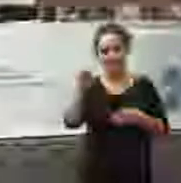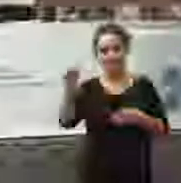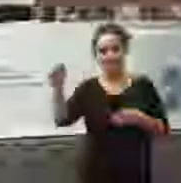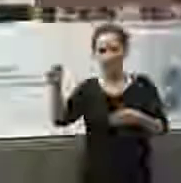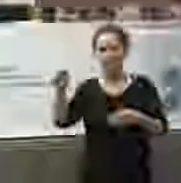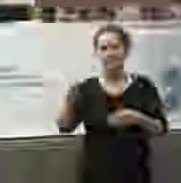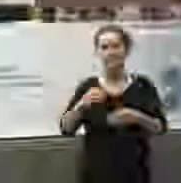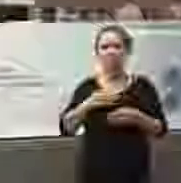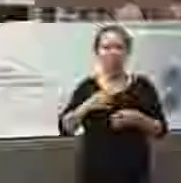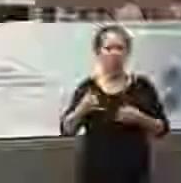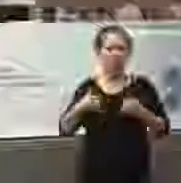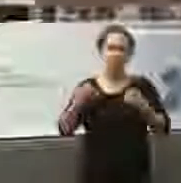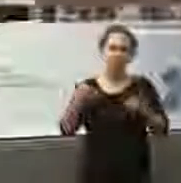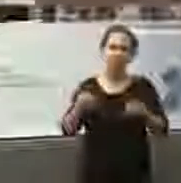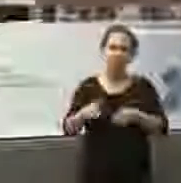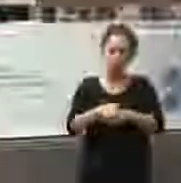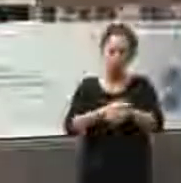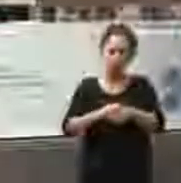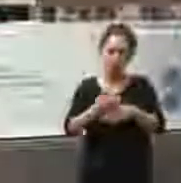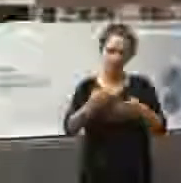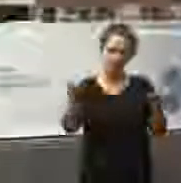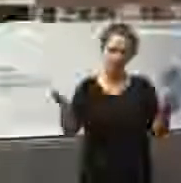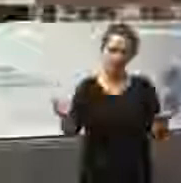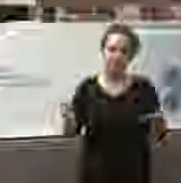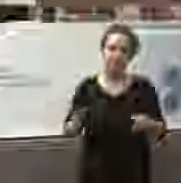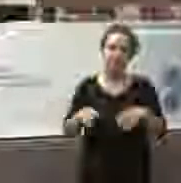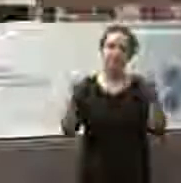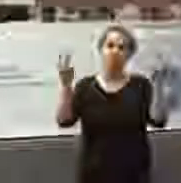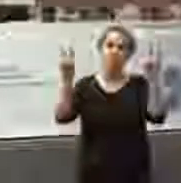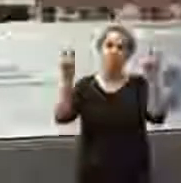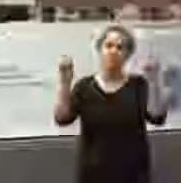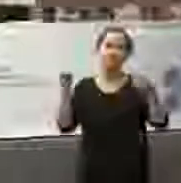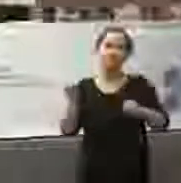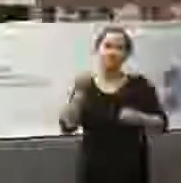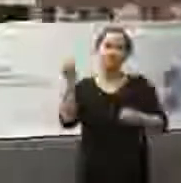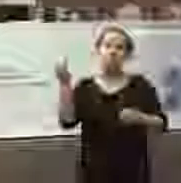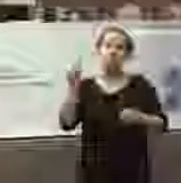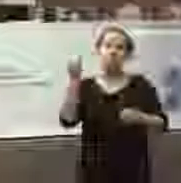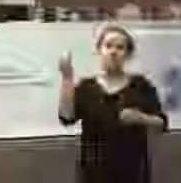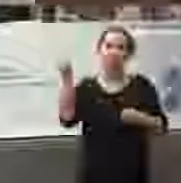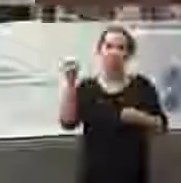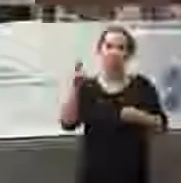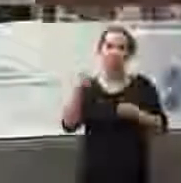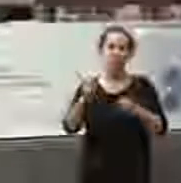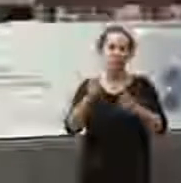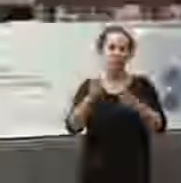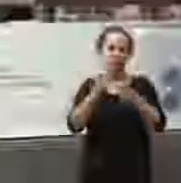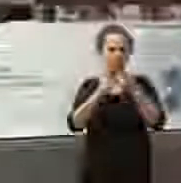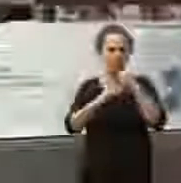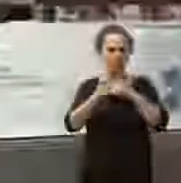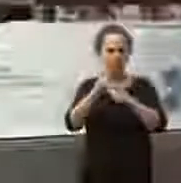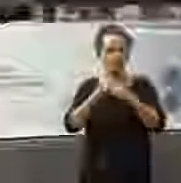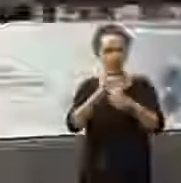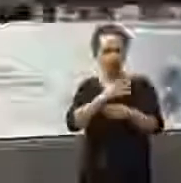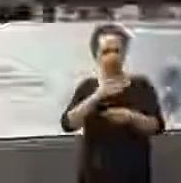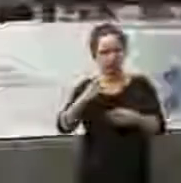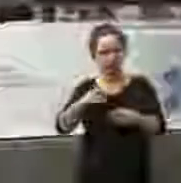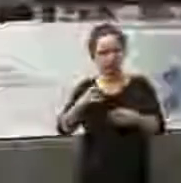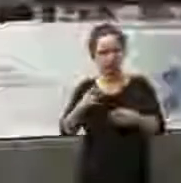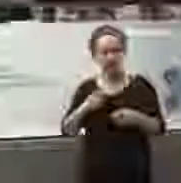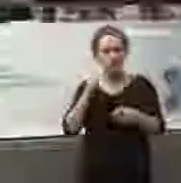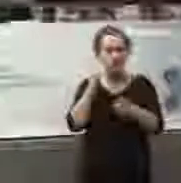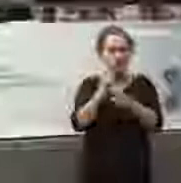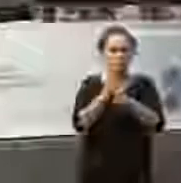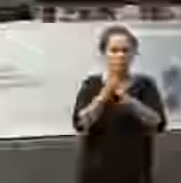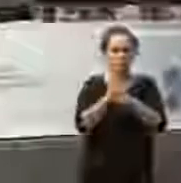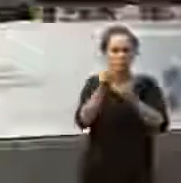conversar com vocês bem então nosso tema é a importância da regulação da saúde como forma de concretizar o direito constitucional à saúde